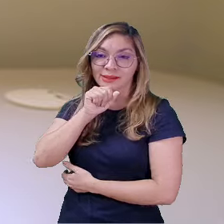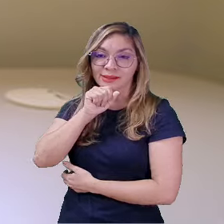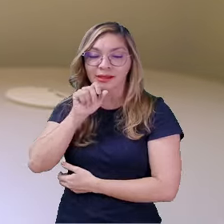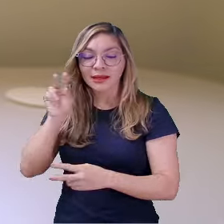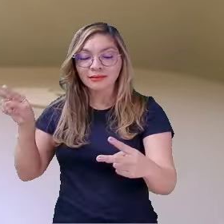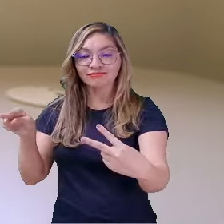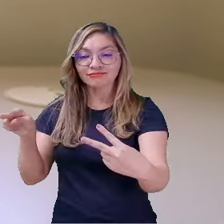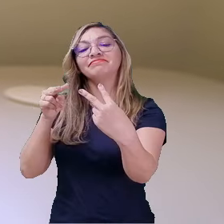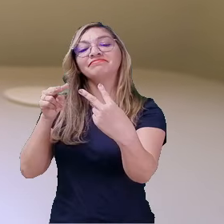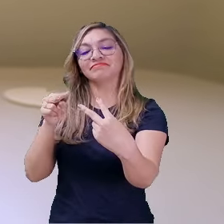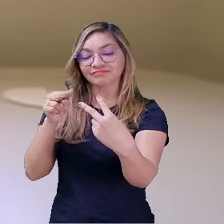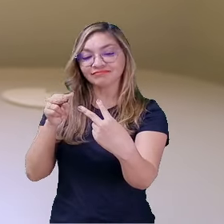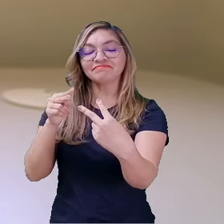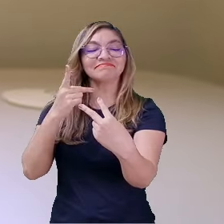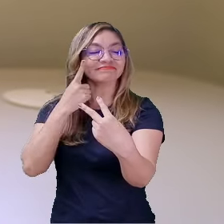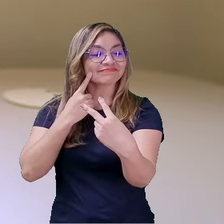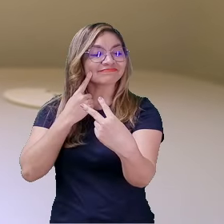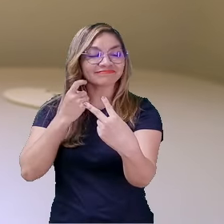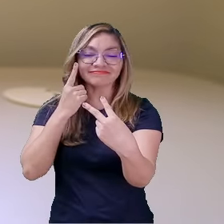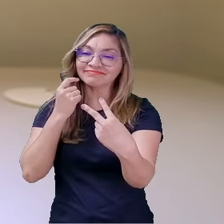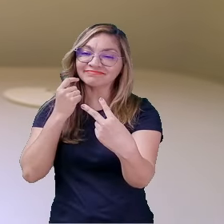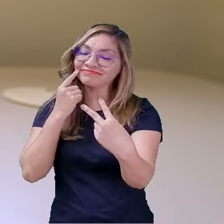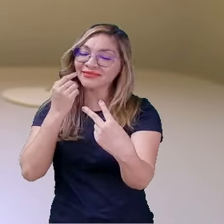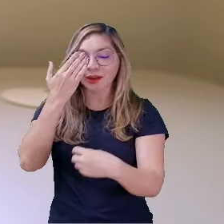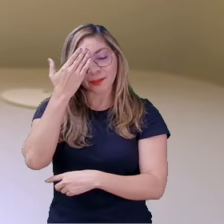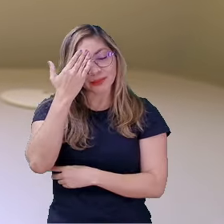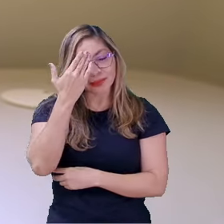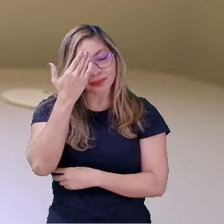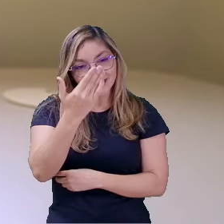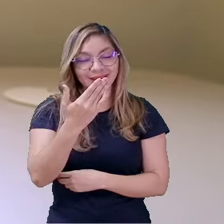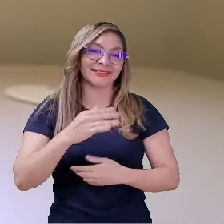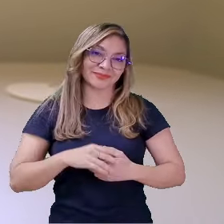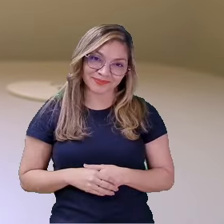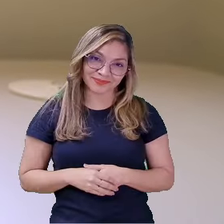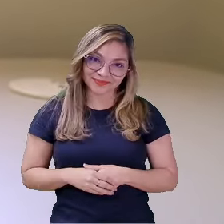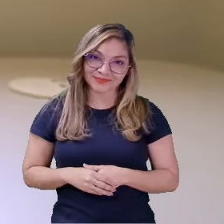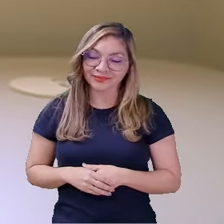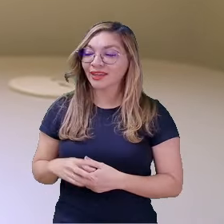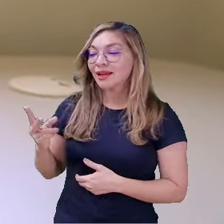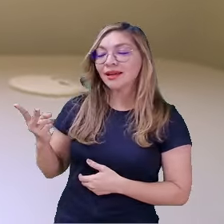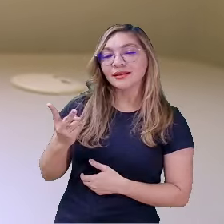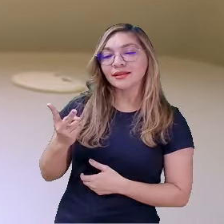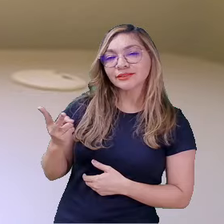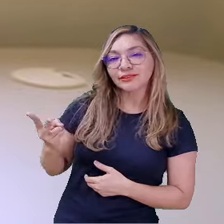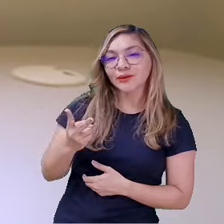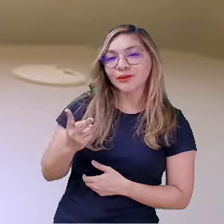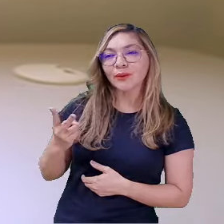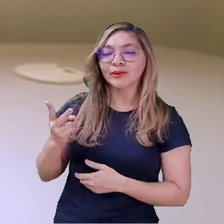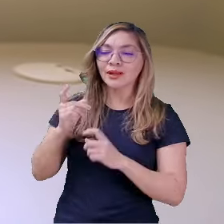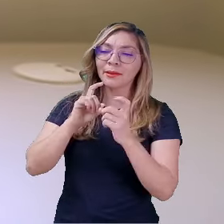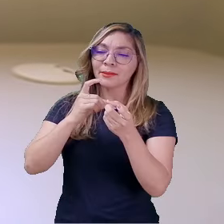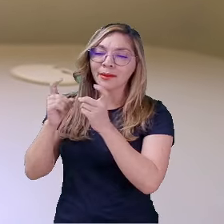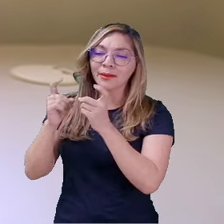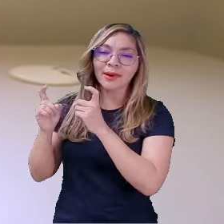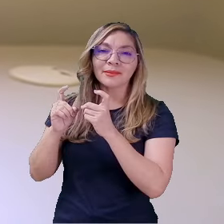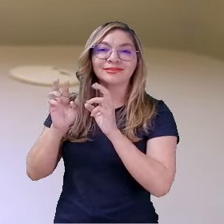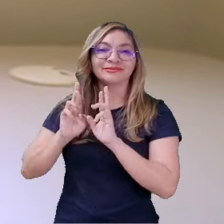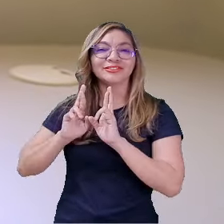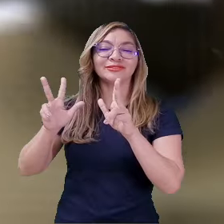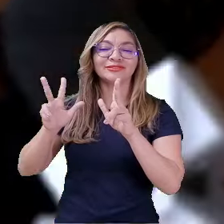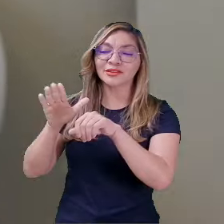filho, chorou e disse: muito obrigada. Enfim, né, eles começaram a ter um diálogo meio diferenciado,